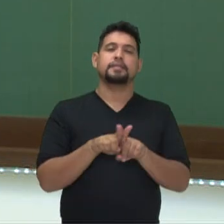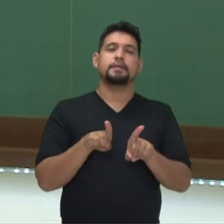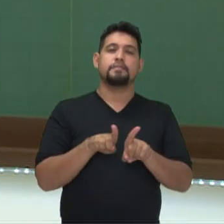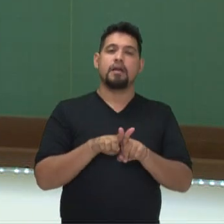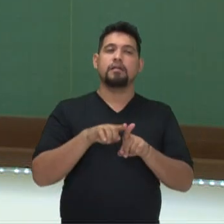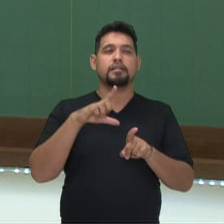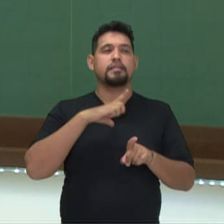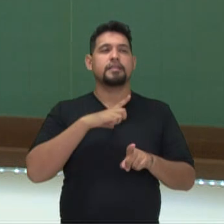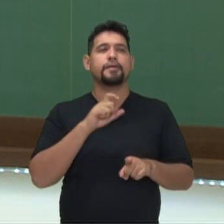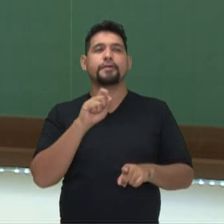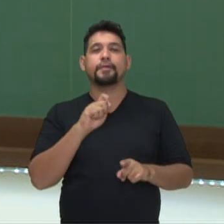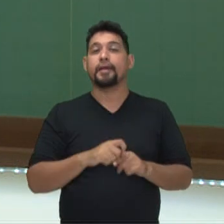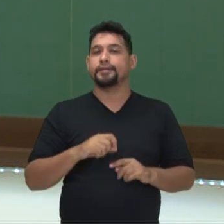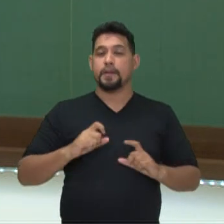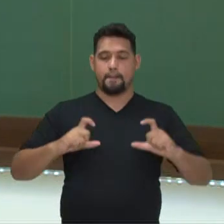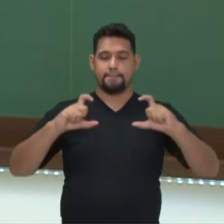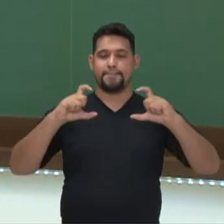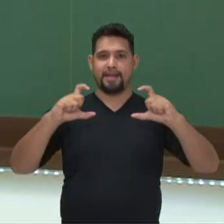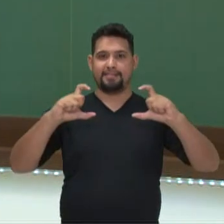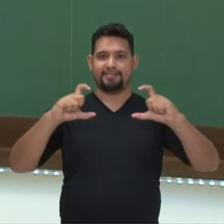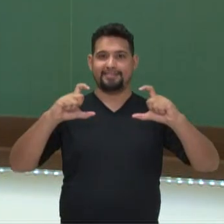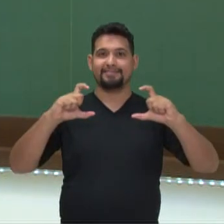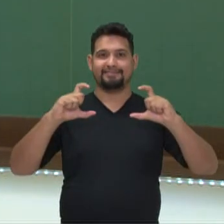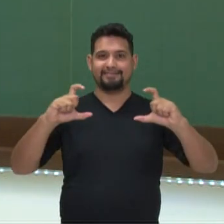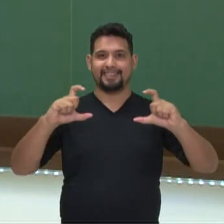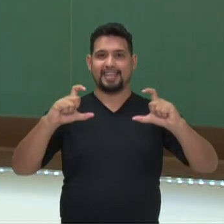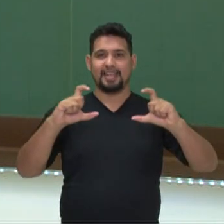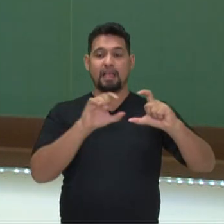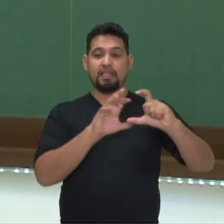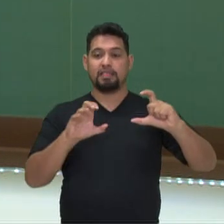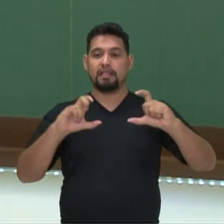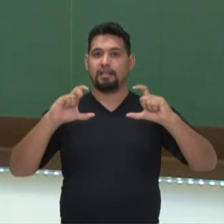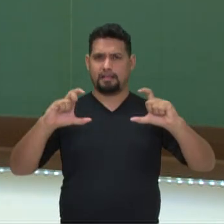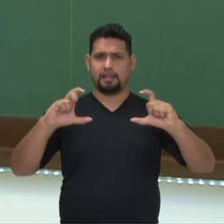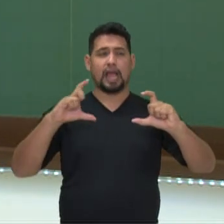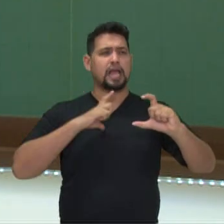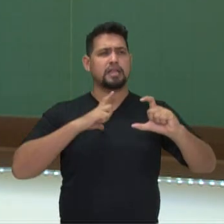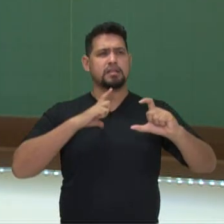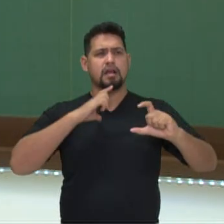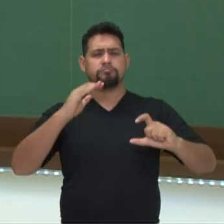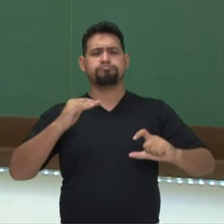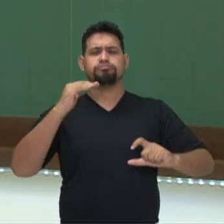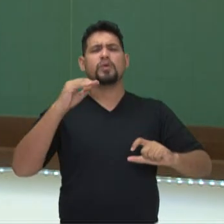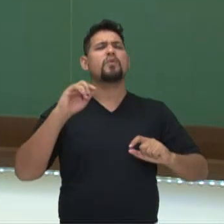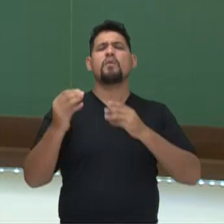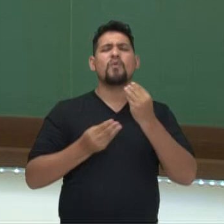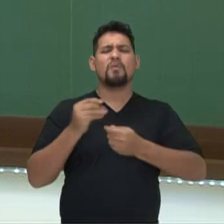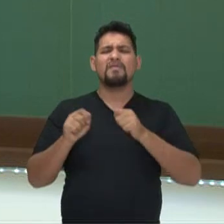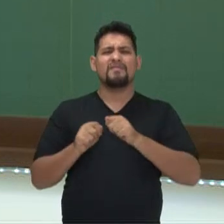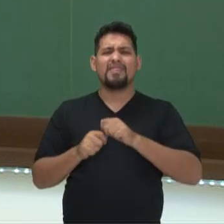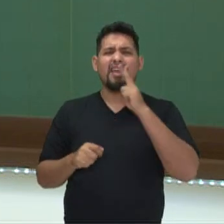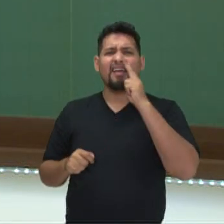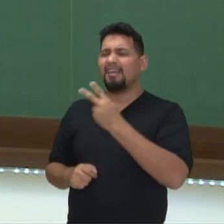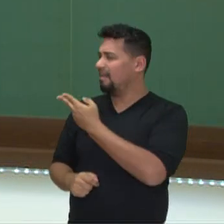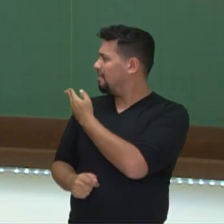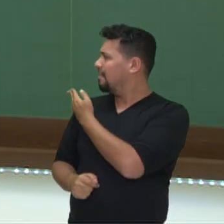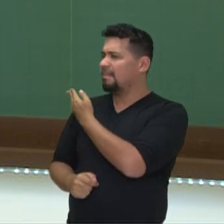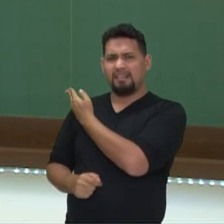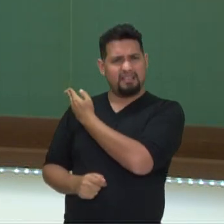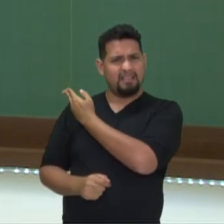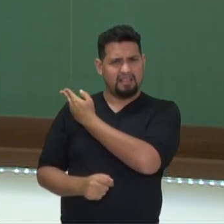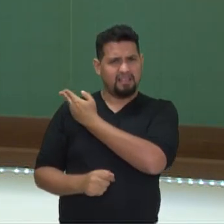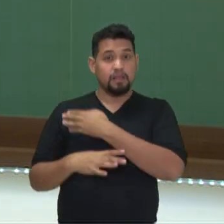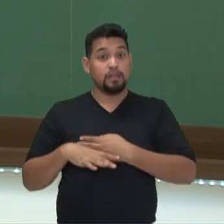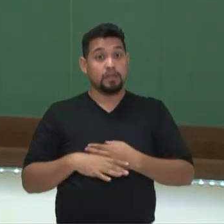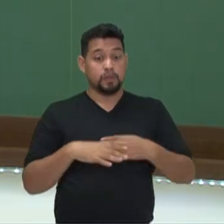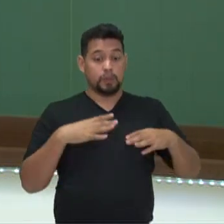um colchetes, essa potência está elevada a um outro expoente. O que eu faço? Eu multiplico esses dois